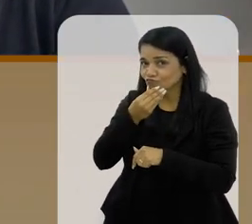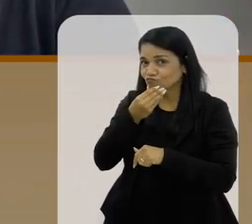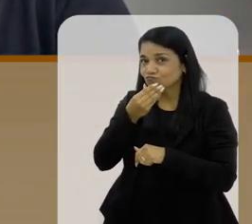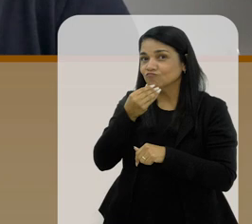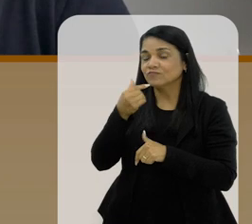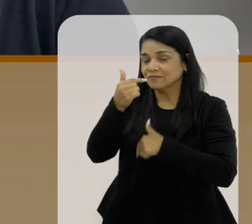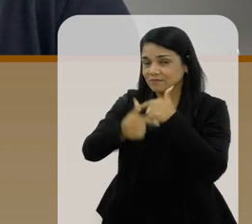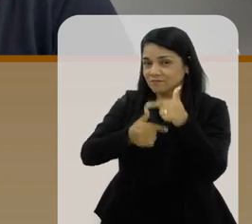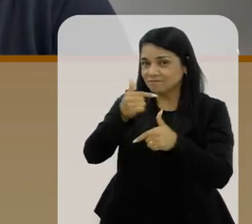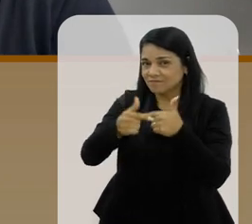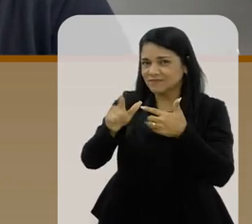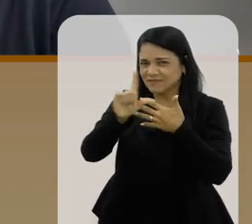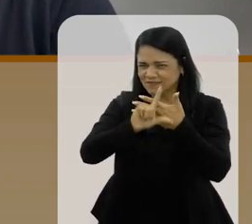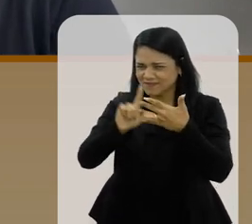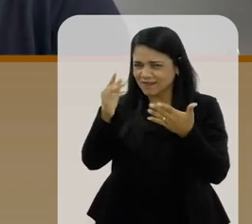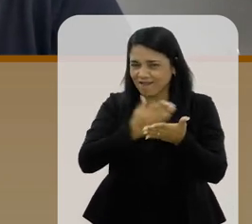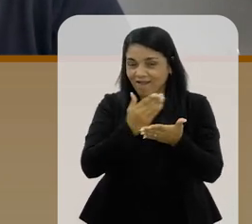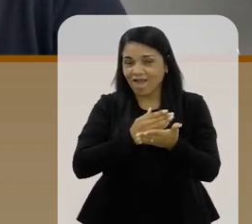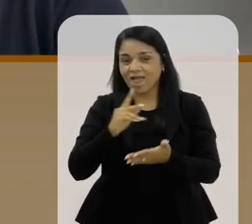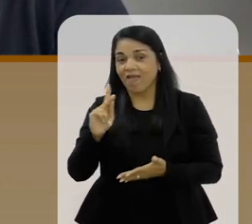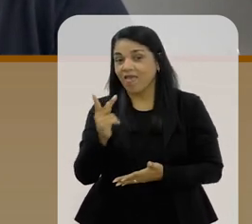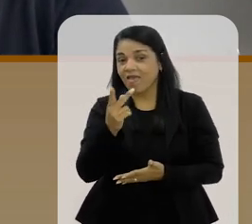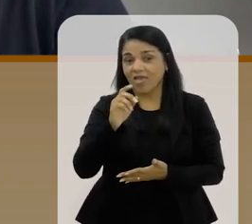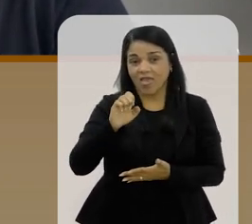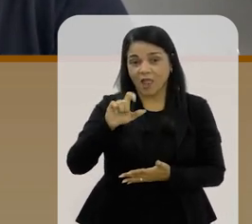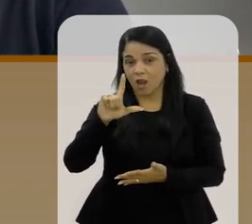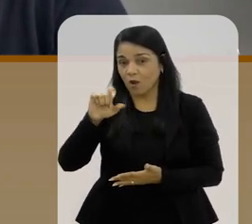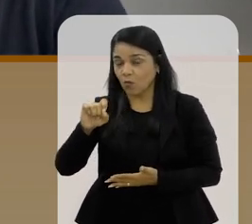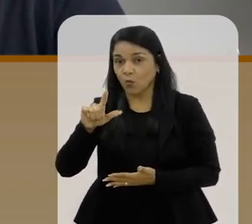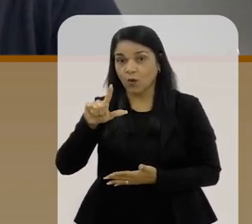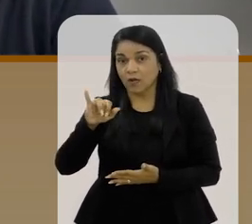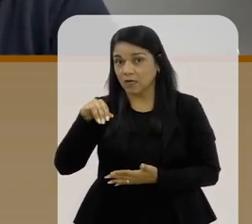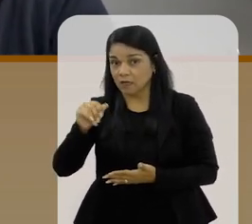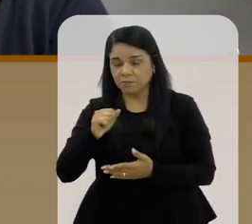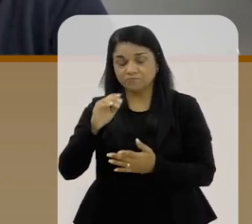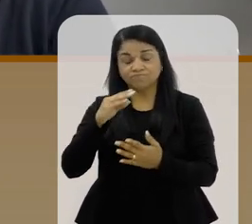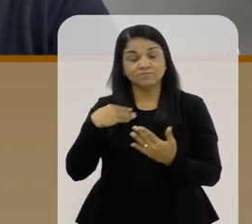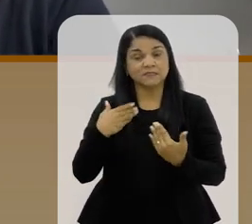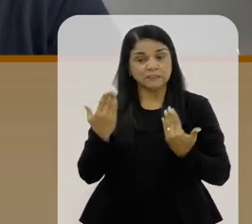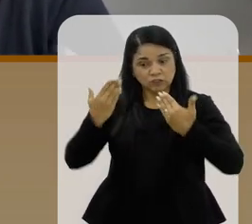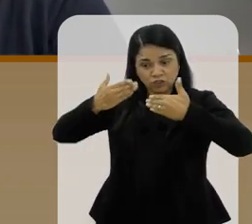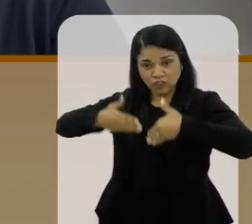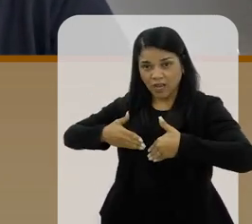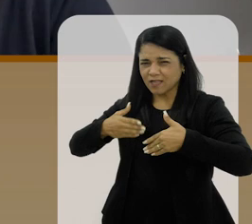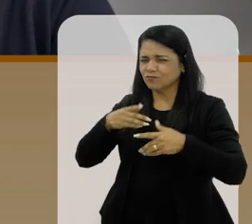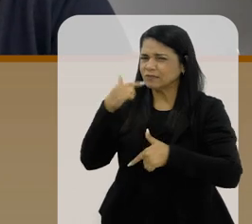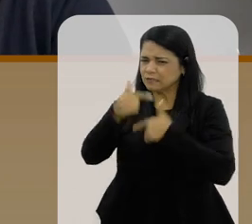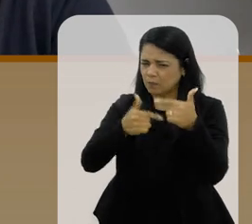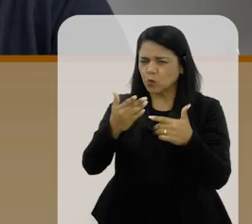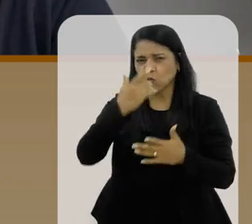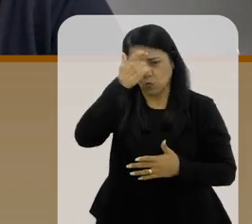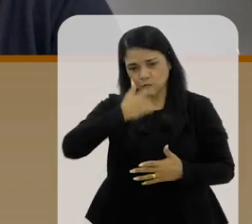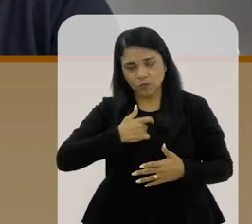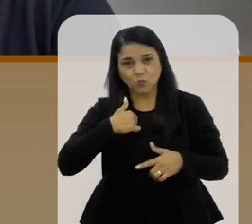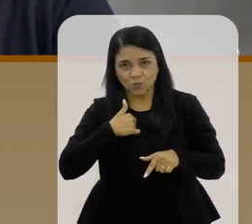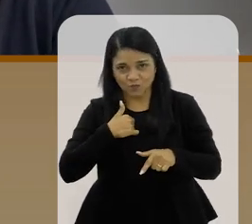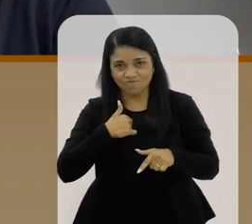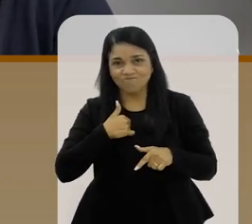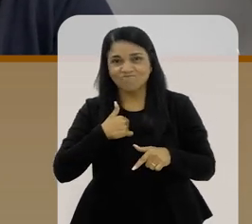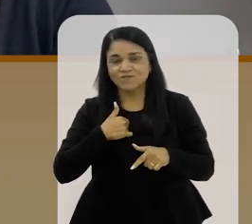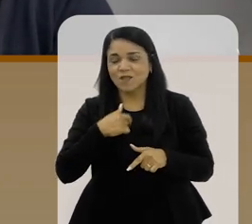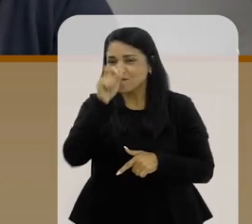essa parte de criação da literatura, etc., o Elon Lages Lima, e ele trabalhou diretamente comigo. Então, tive contato com uma pessoa